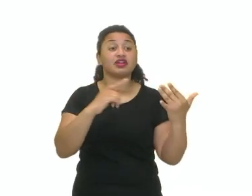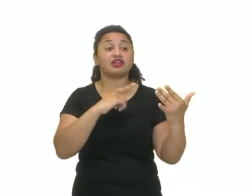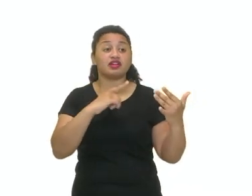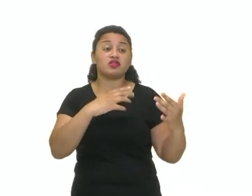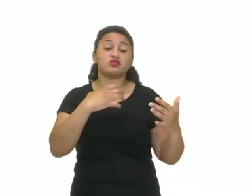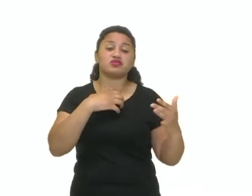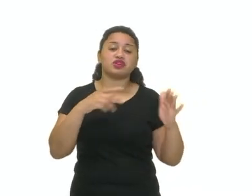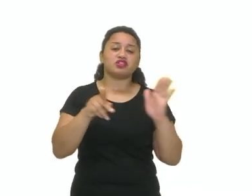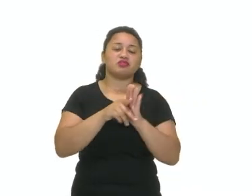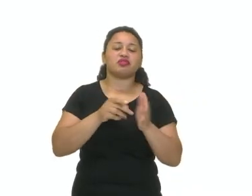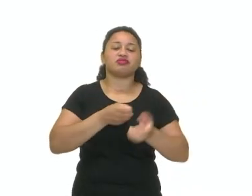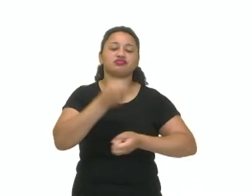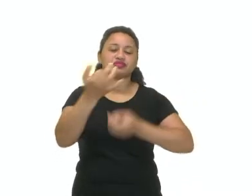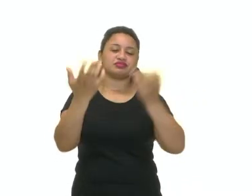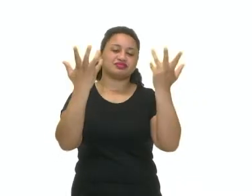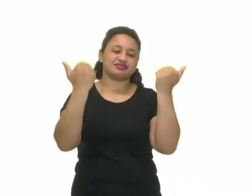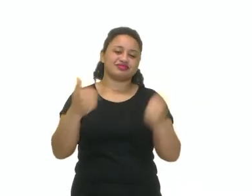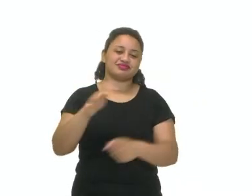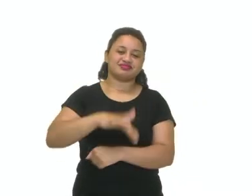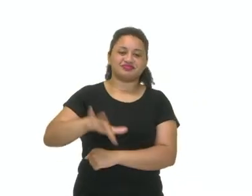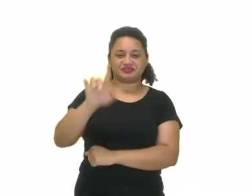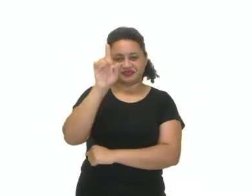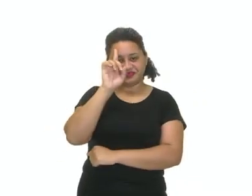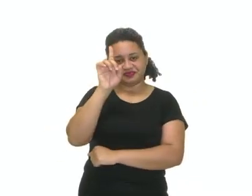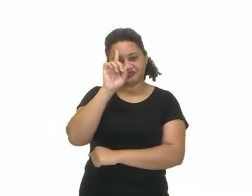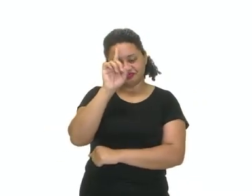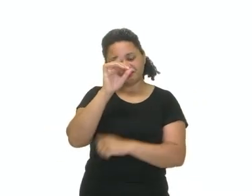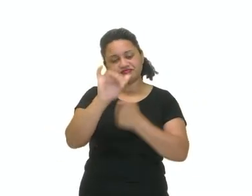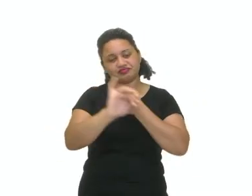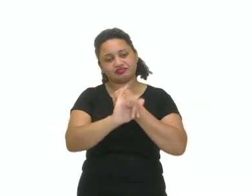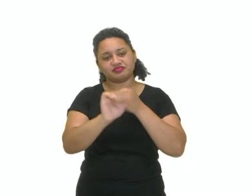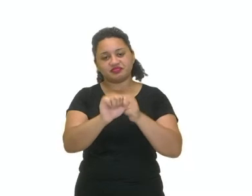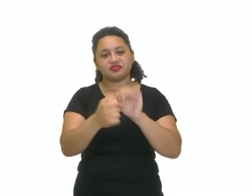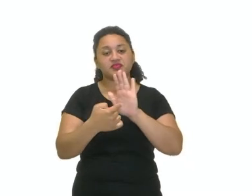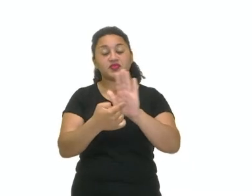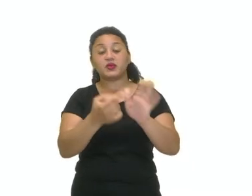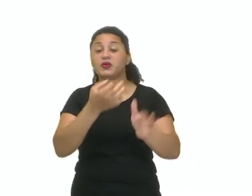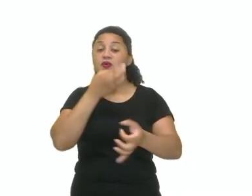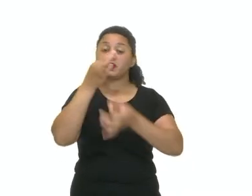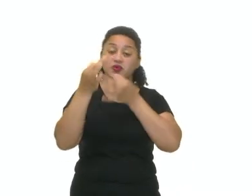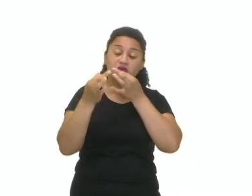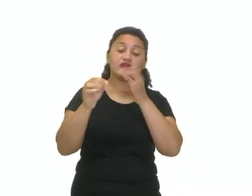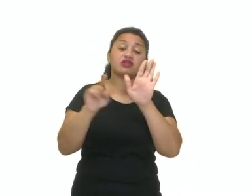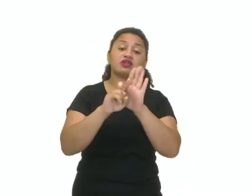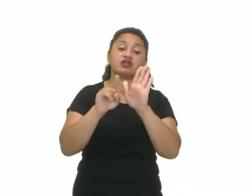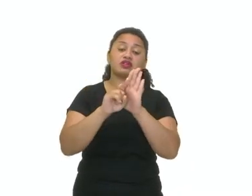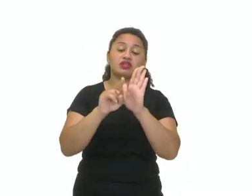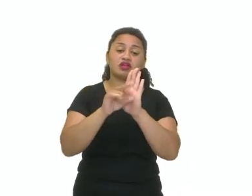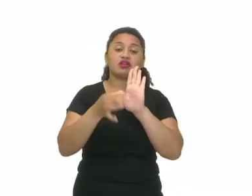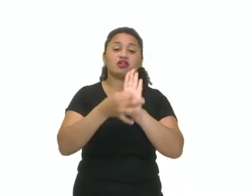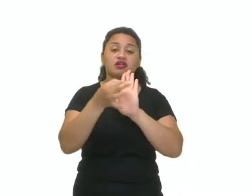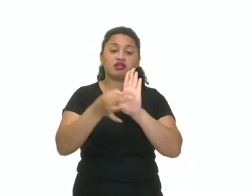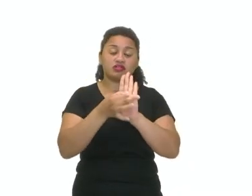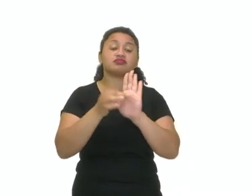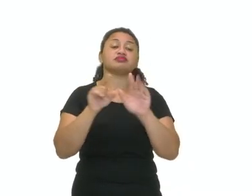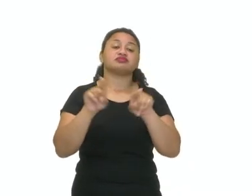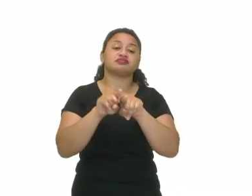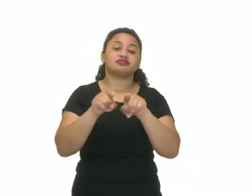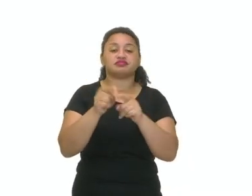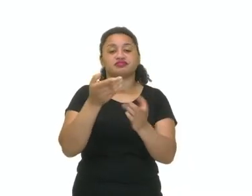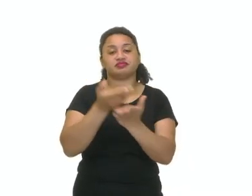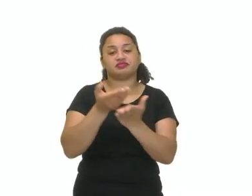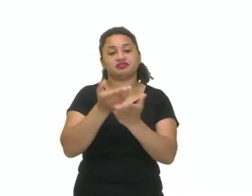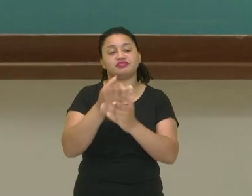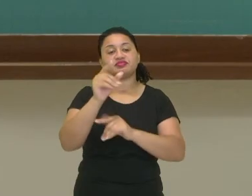estilo coloquial, pois situação do dia a dia, a crônica pode trazer uma opinião e argumentos. E na crônica estudada vimos também que